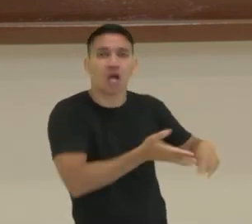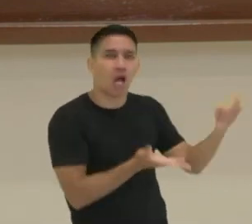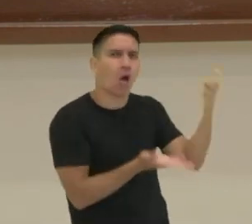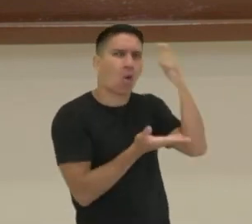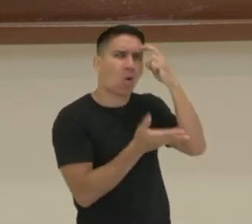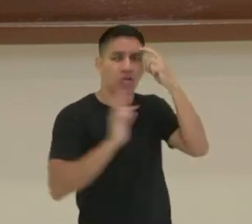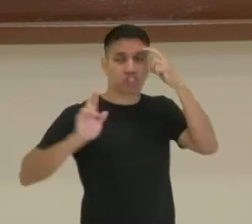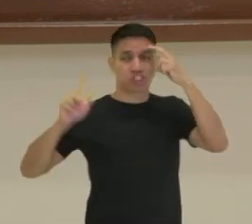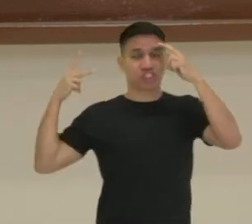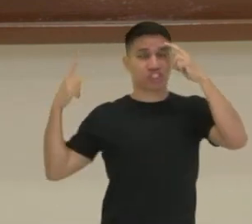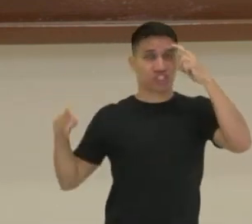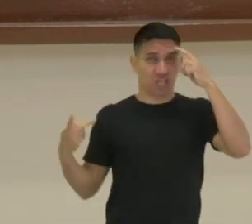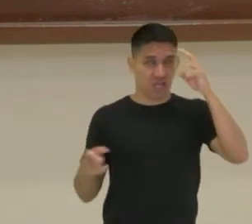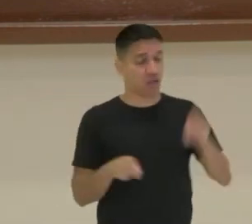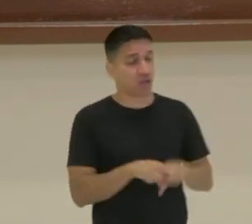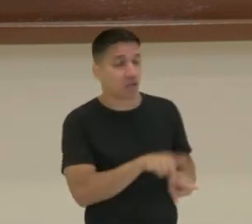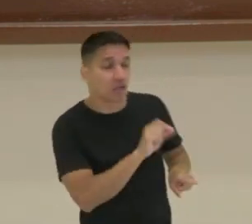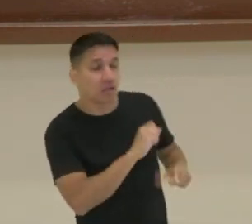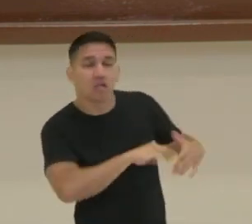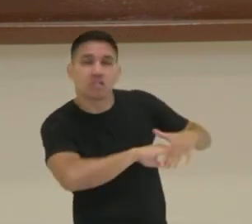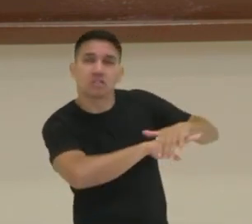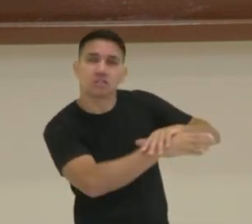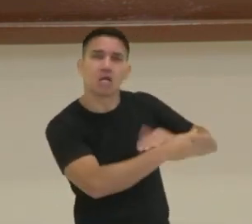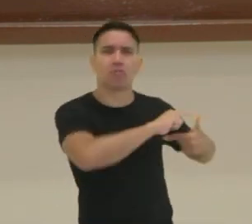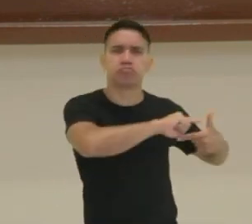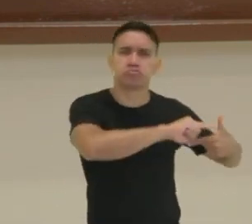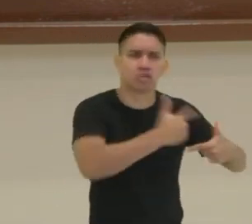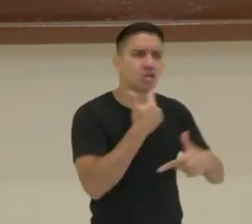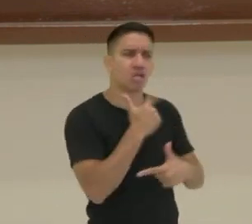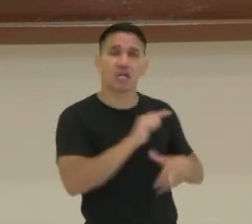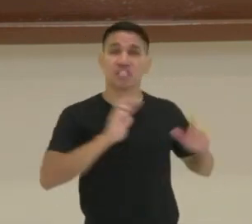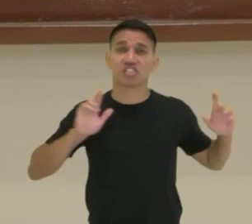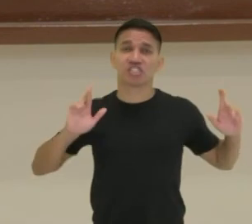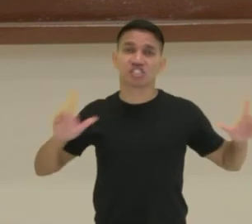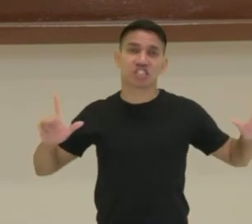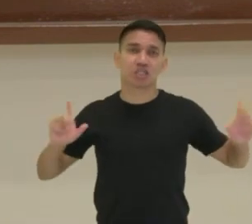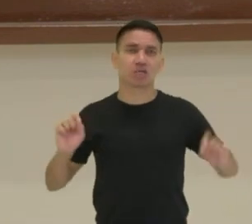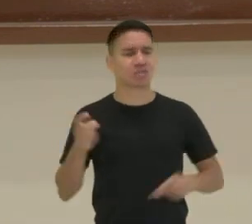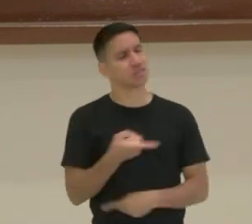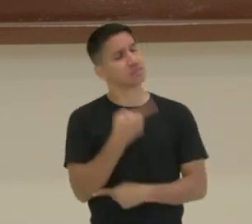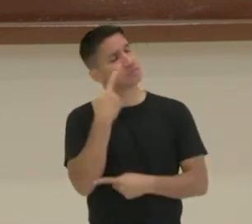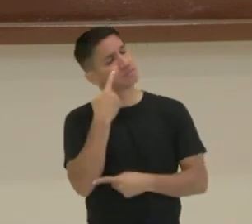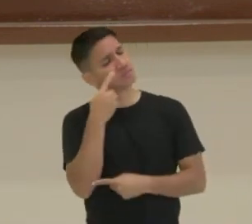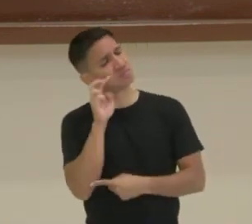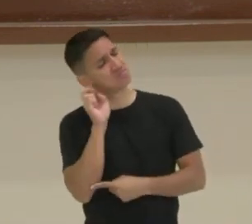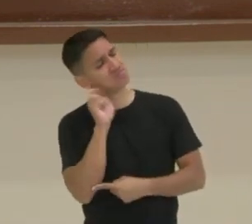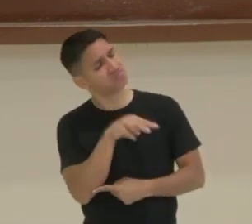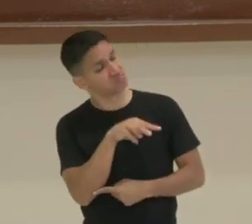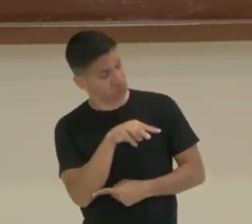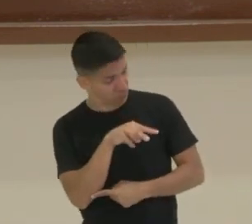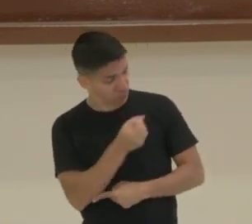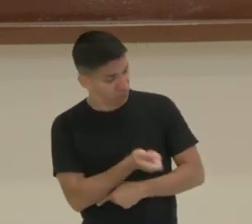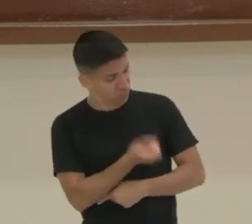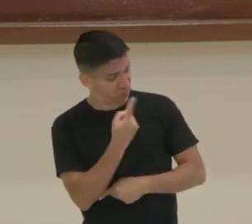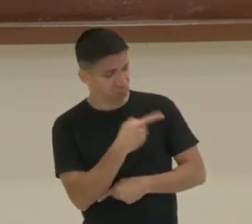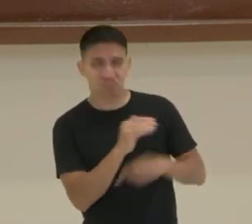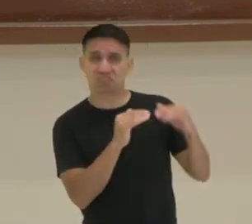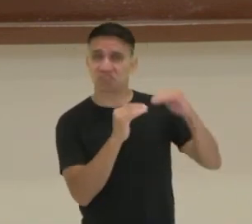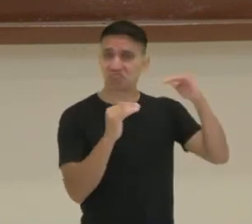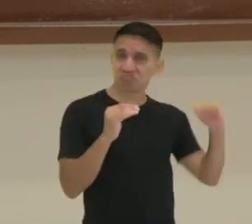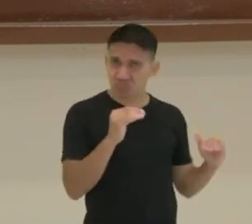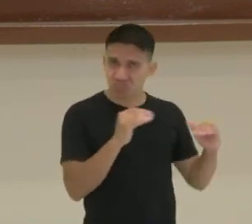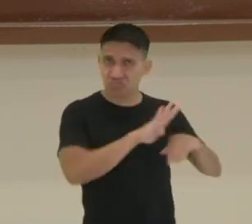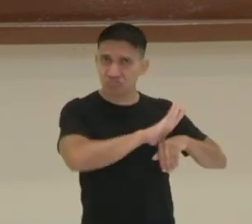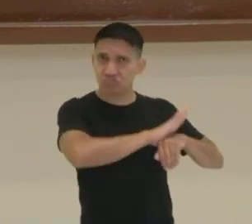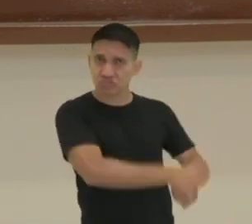diferente da deles, que tinha costumes, línguas diferentes da deles, e eles os trataram como inferiores, praticando